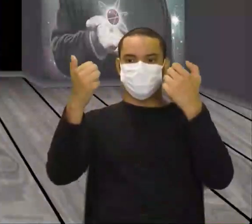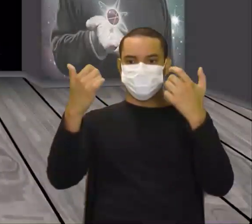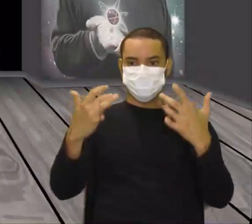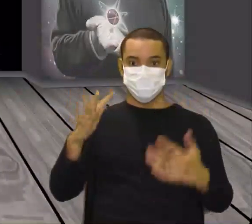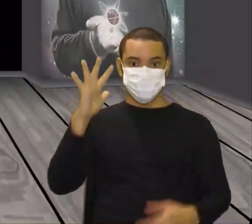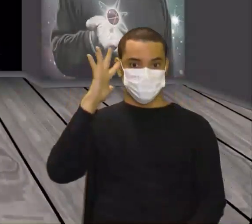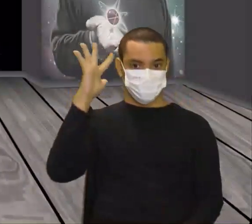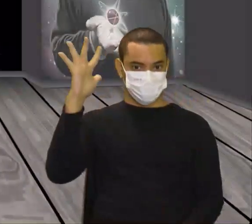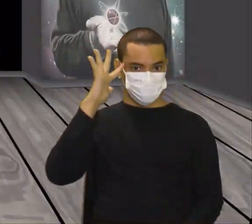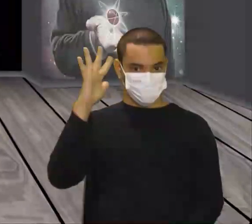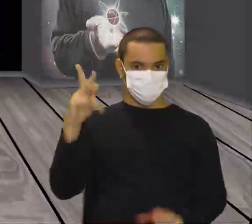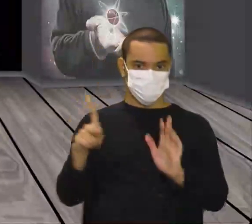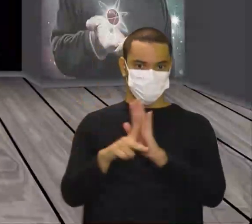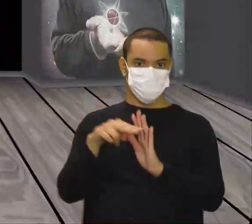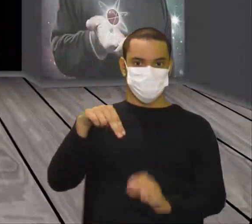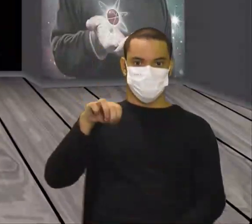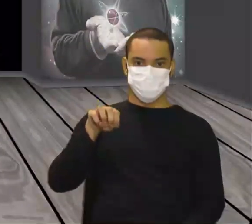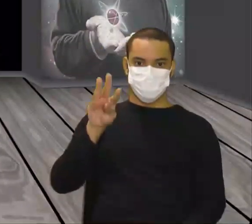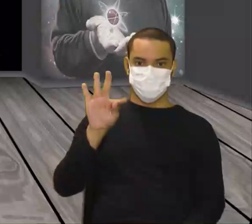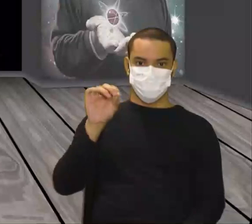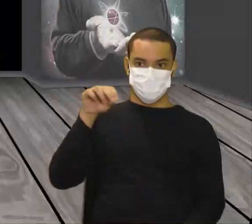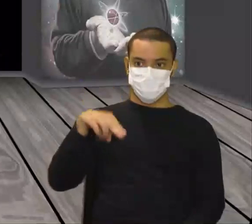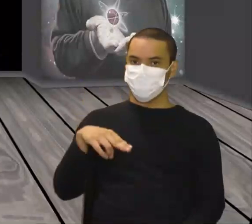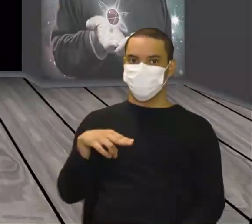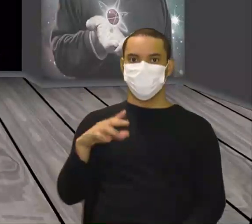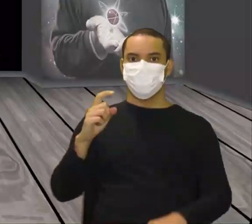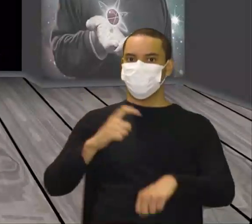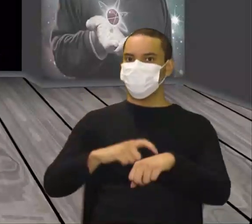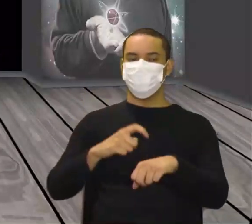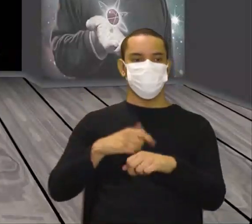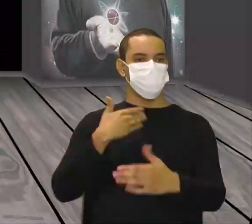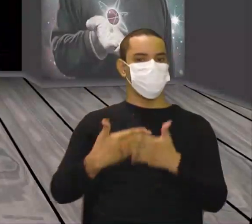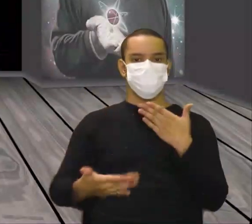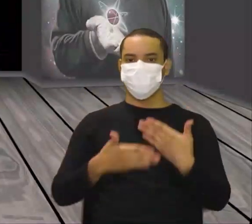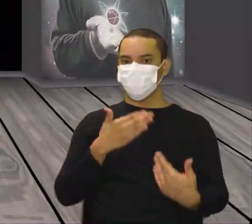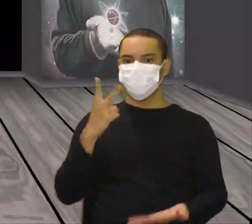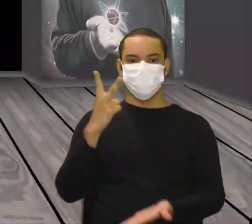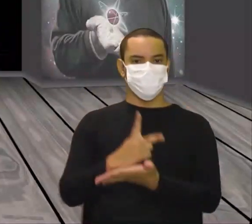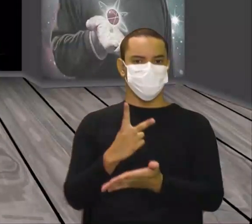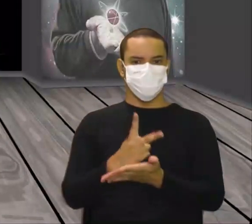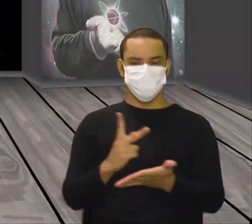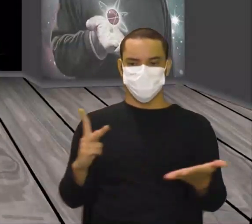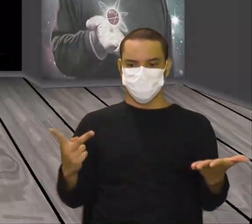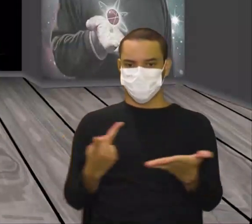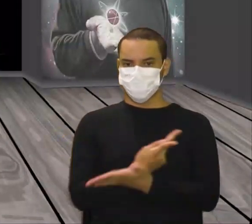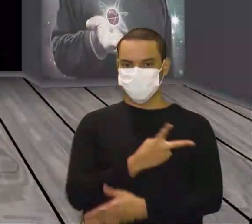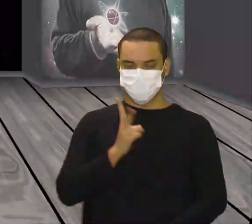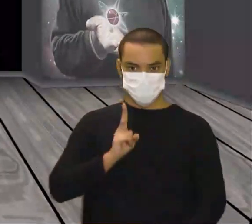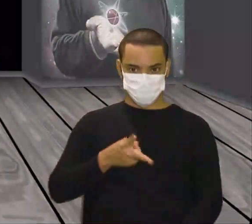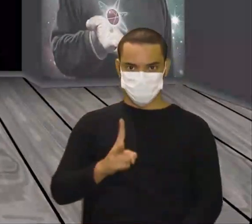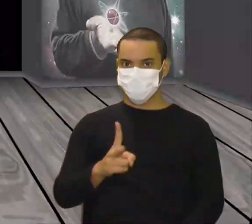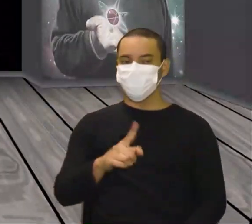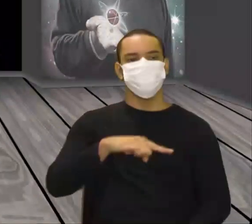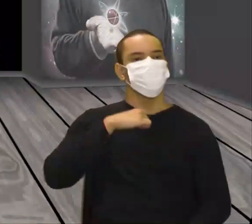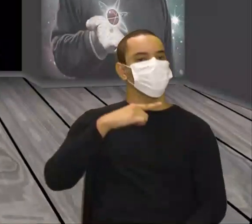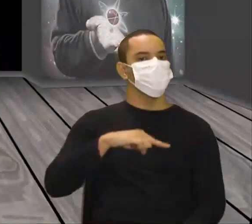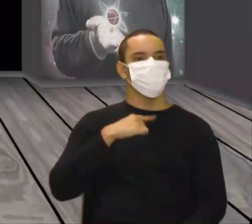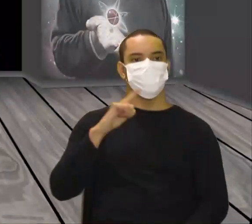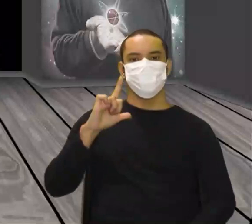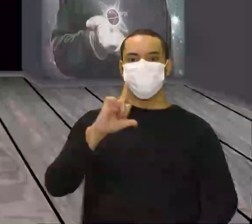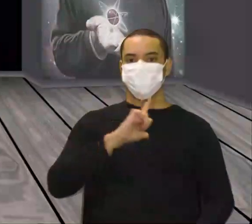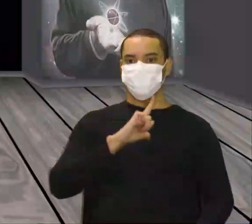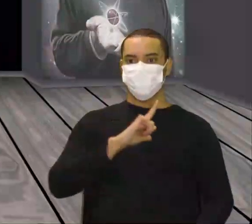teoria newtoniana fala que o tempo ele independe, sempre vai correr do mesmo jeito, não vai ter distorção de